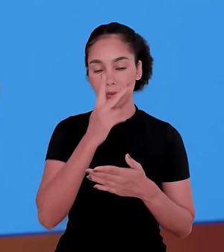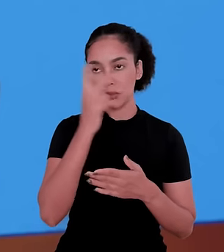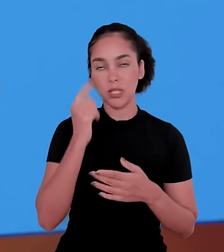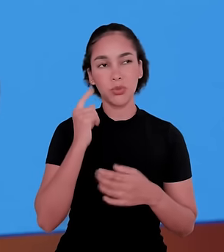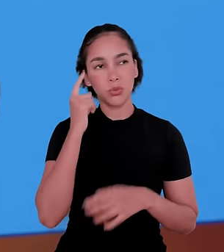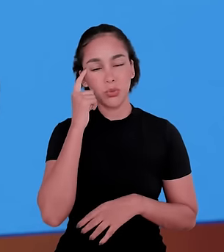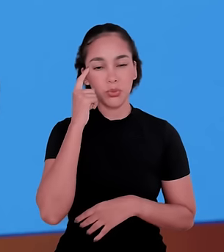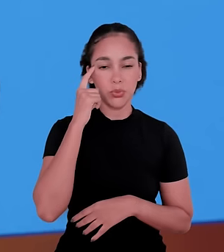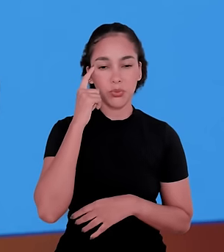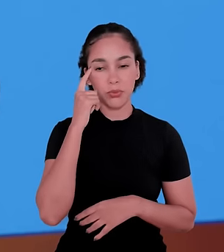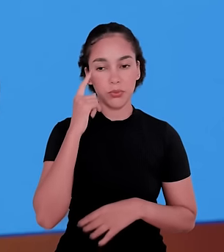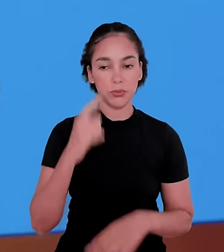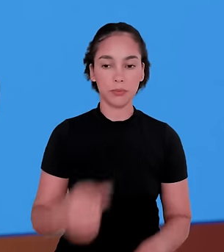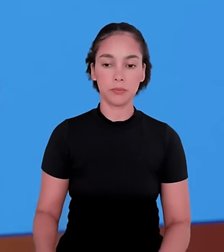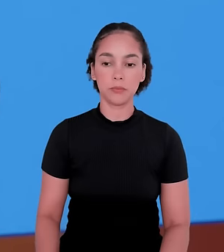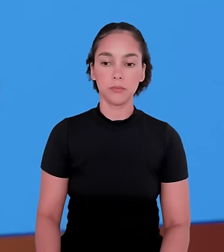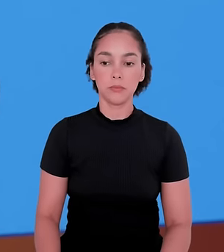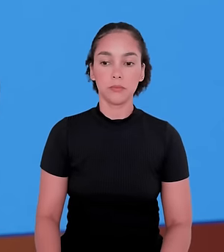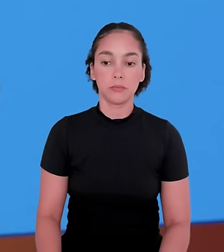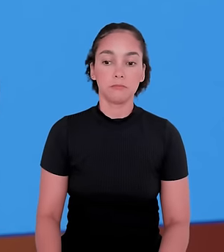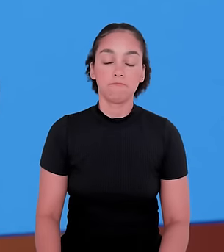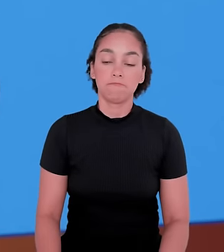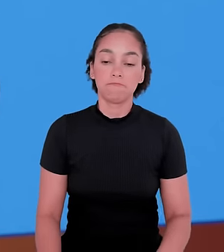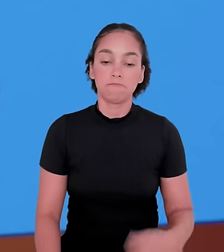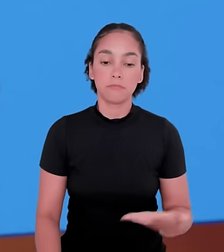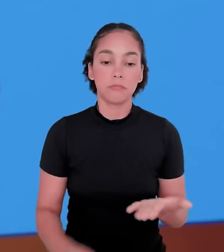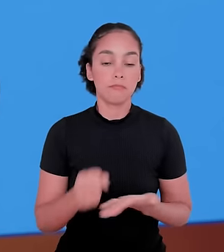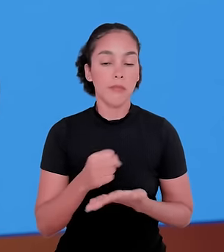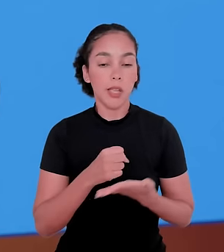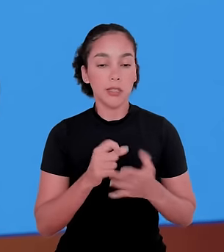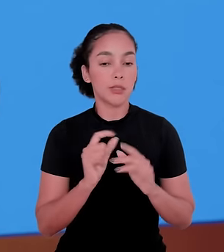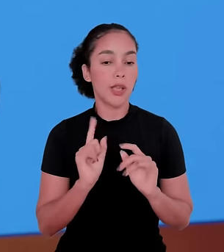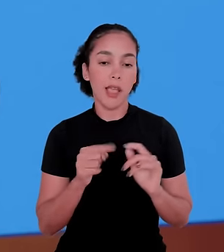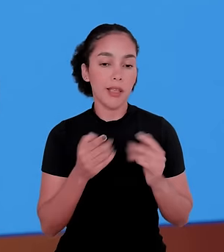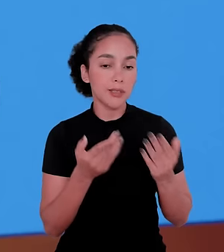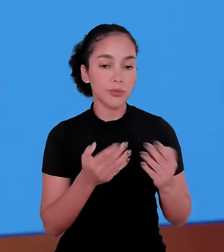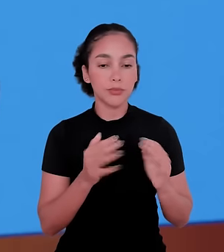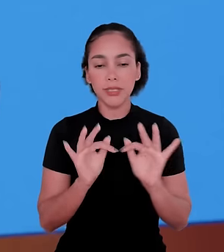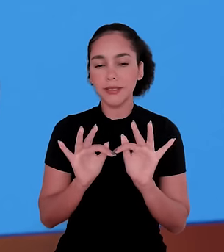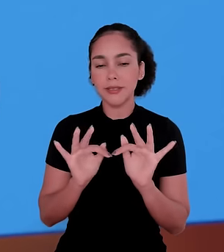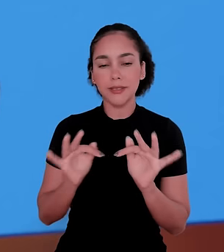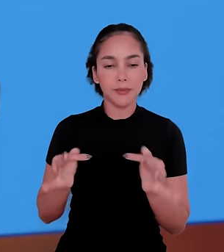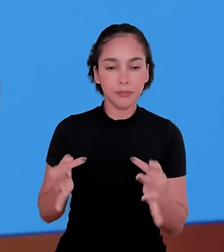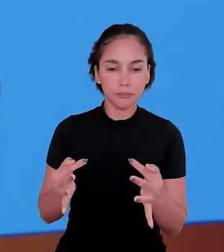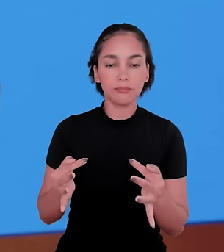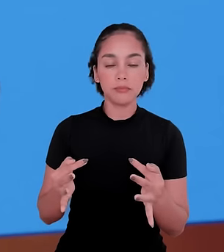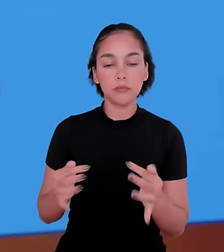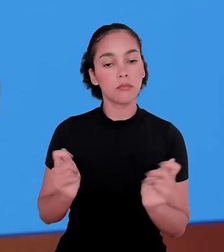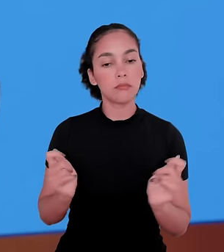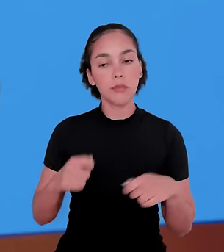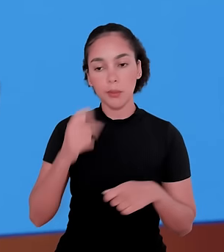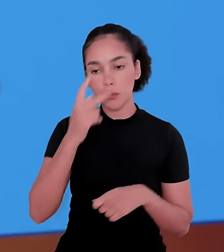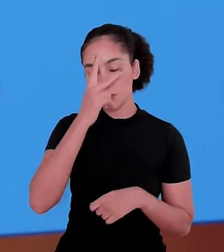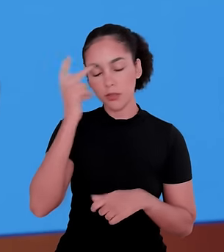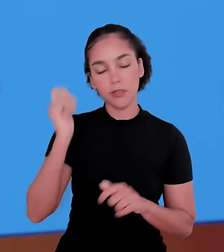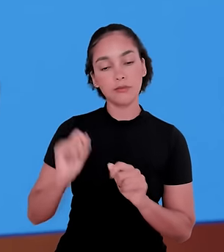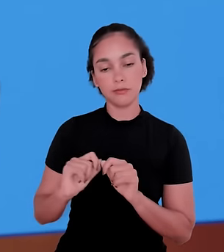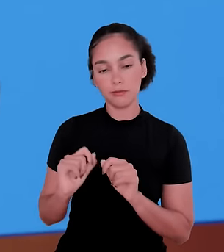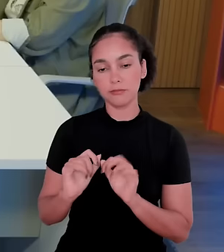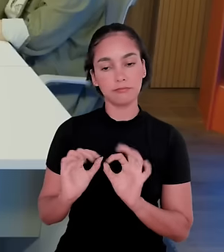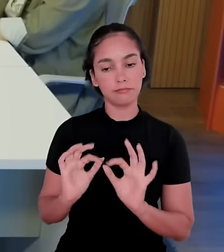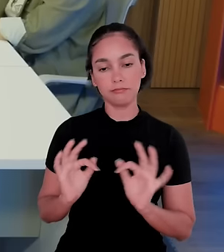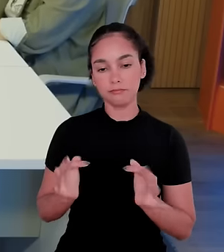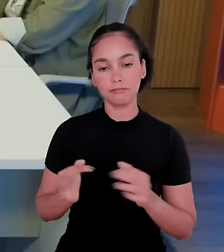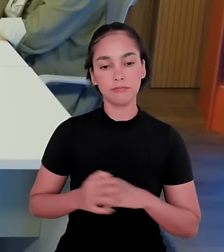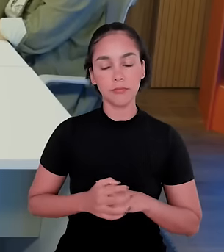que algumas pessoas cometem então basicamente o passo a passo é esse é simples e dá para as pessoas realizarem